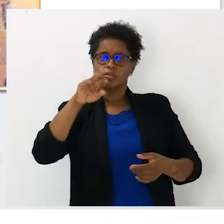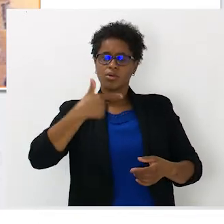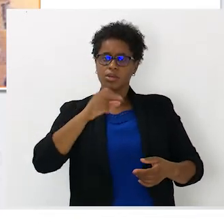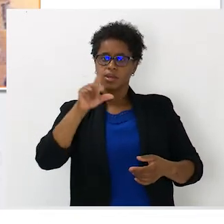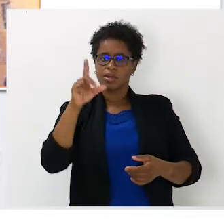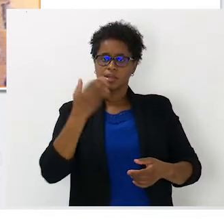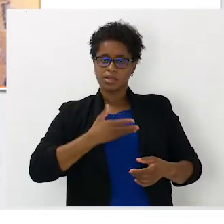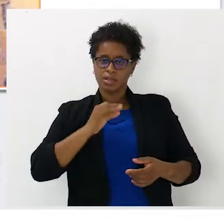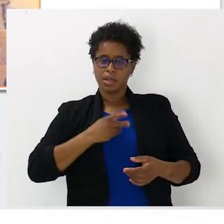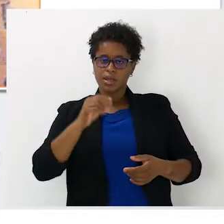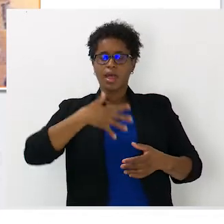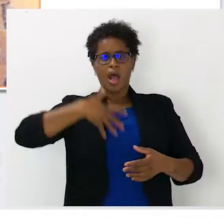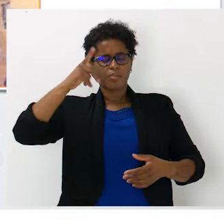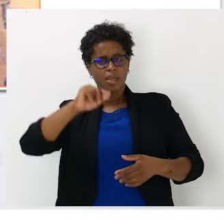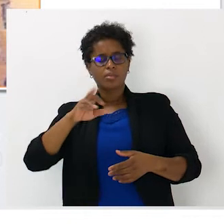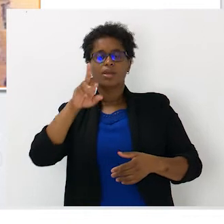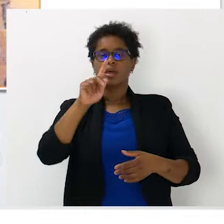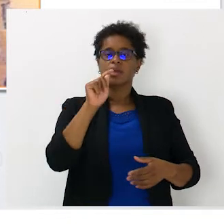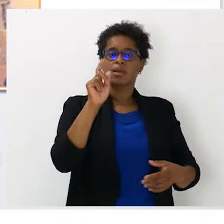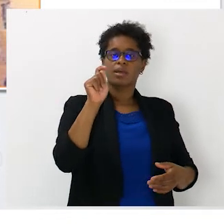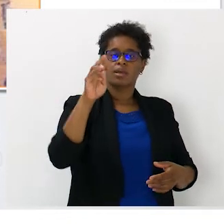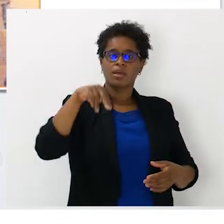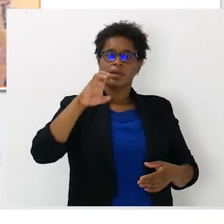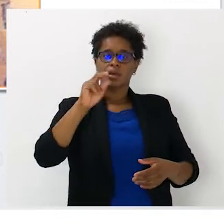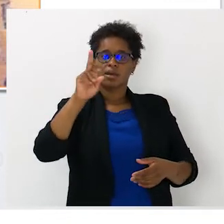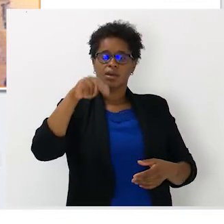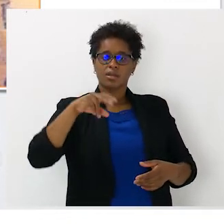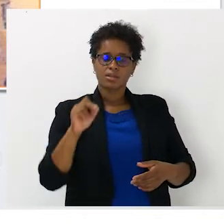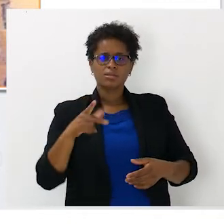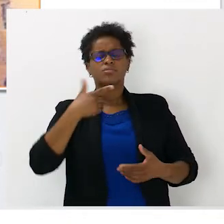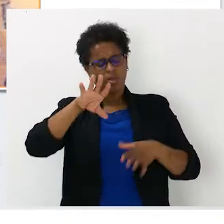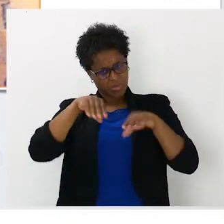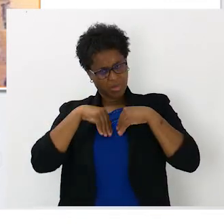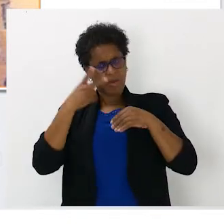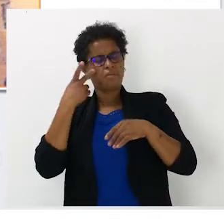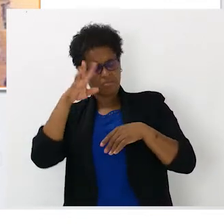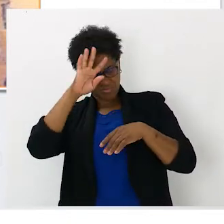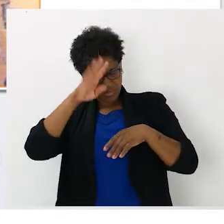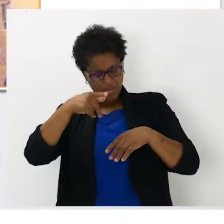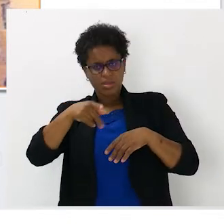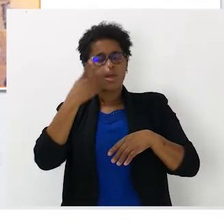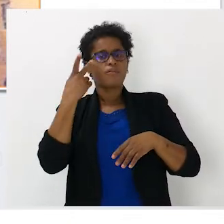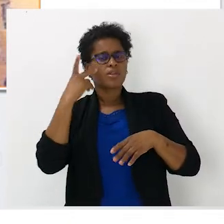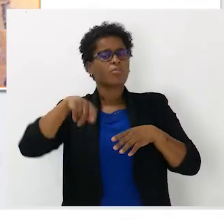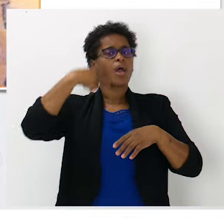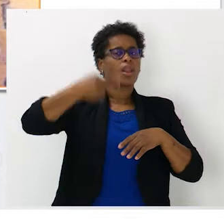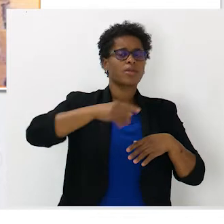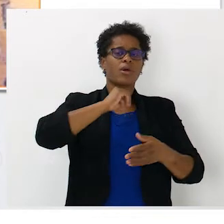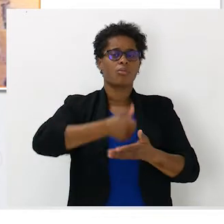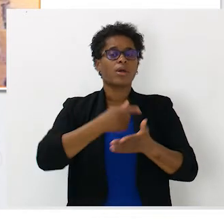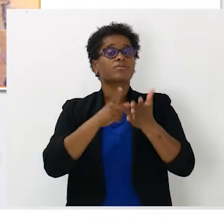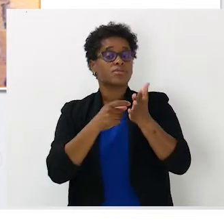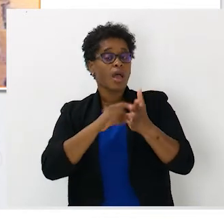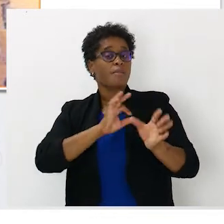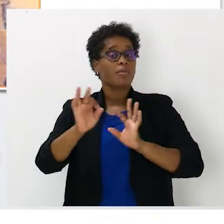Como acreditavam na vida para além da morte, era necessário preparar os corpos